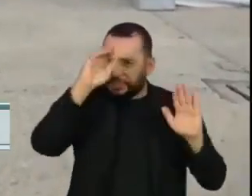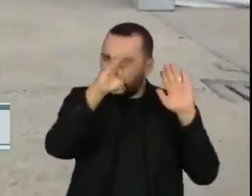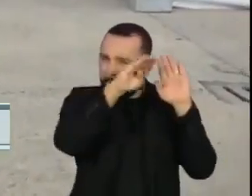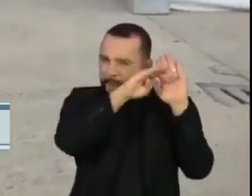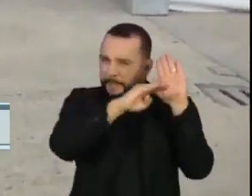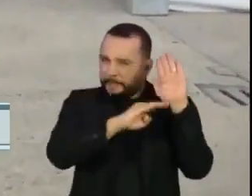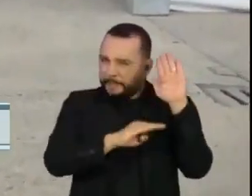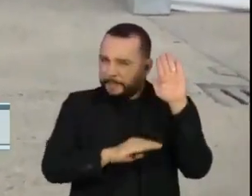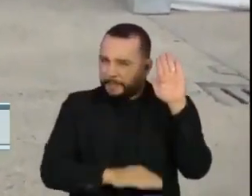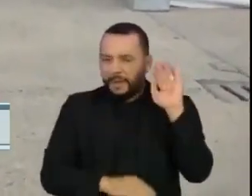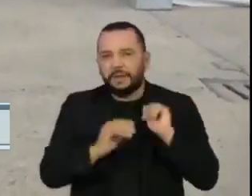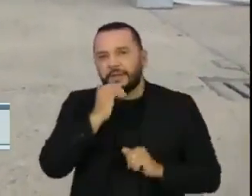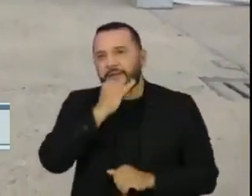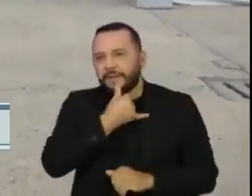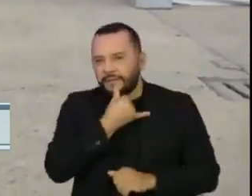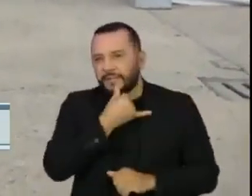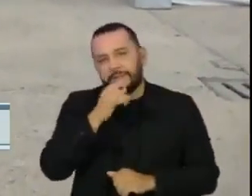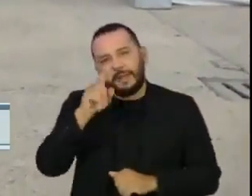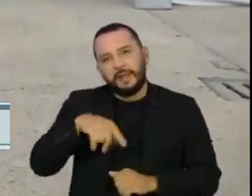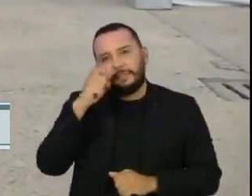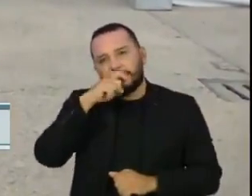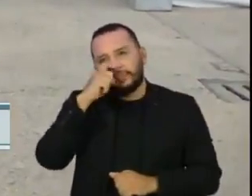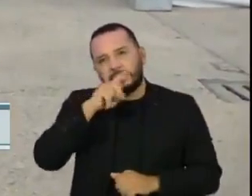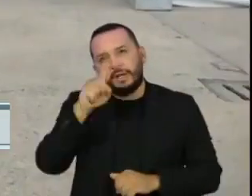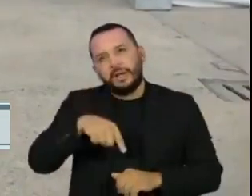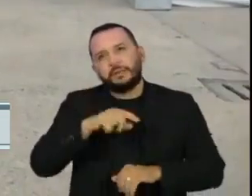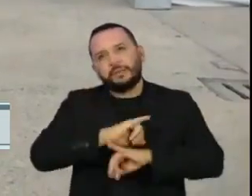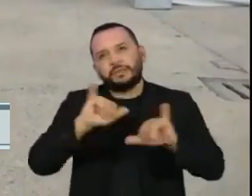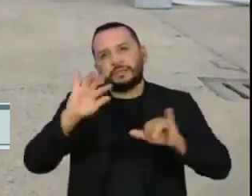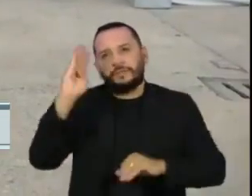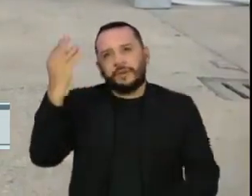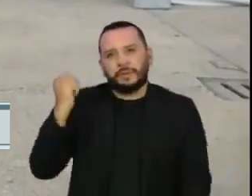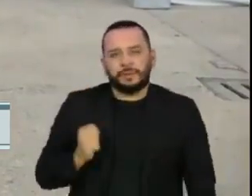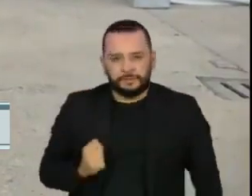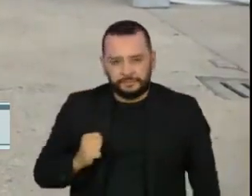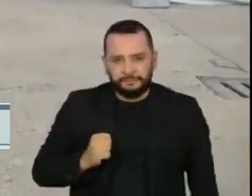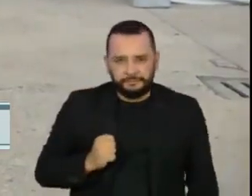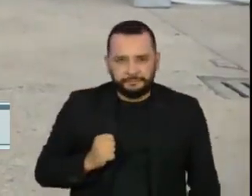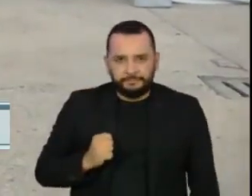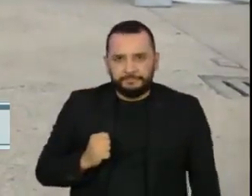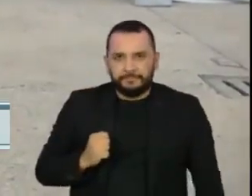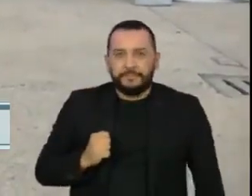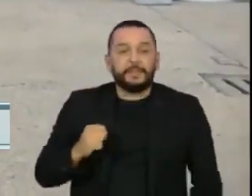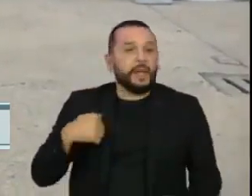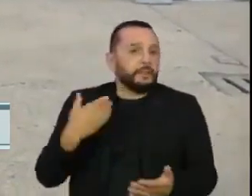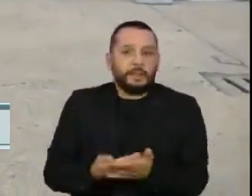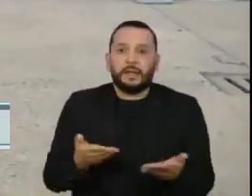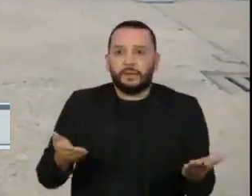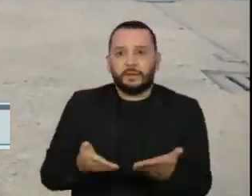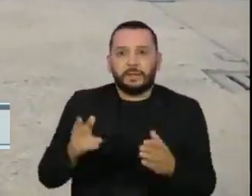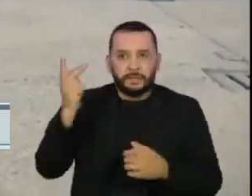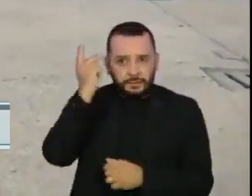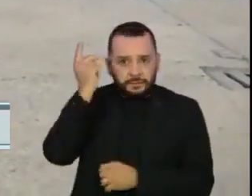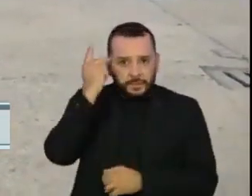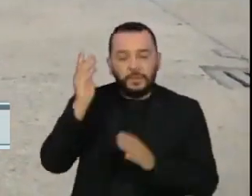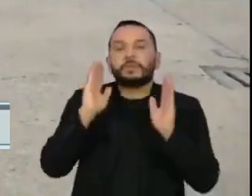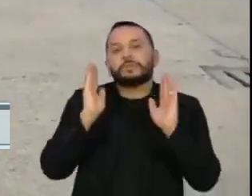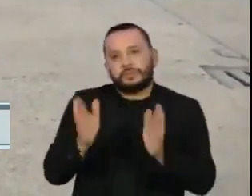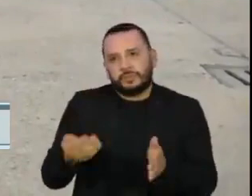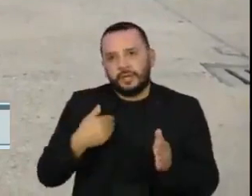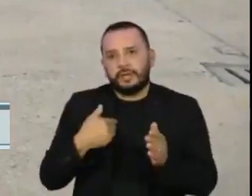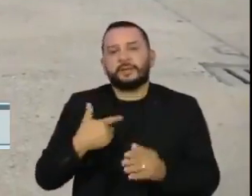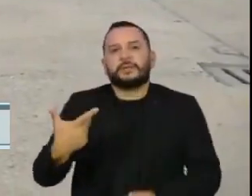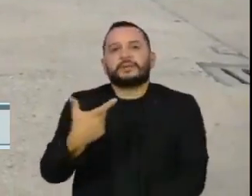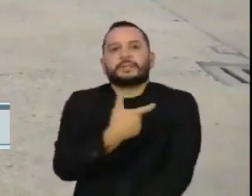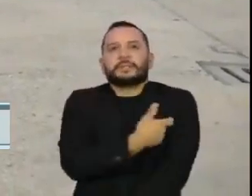vacinação. Infelizmente, temos que dizer que são fake news. Até o momento, o estado de São Paulo já vacinou